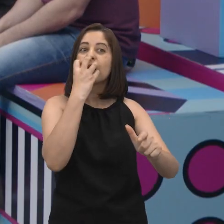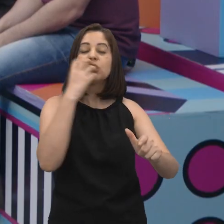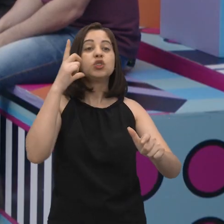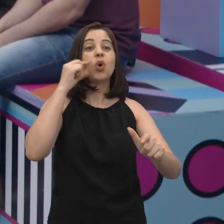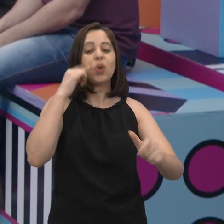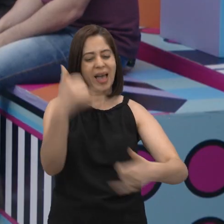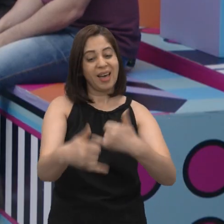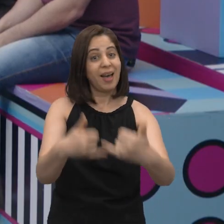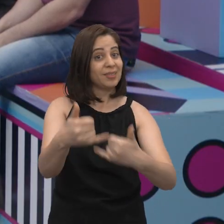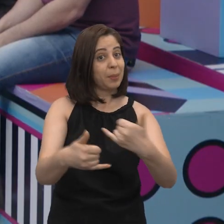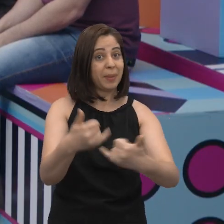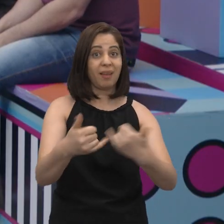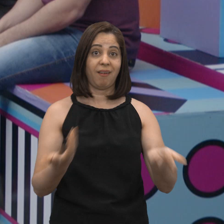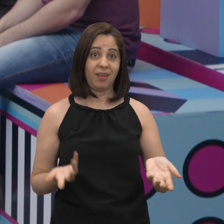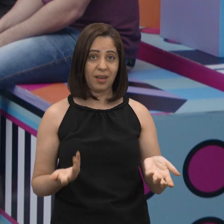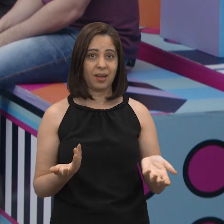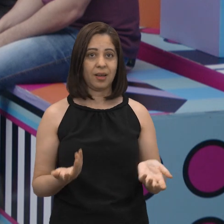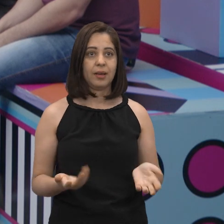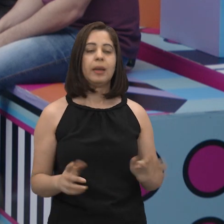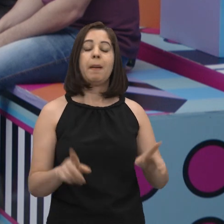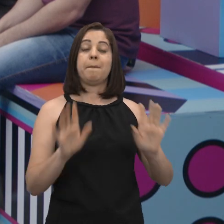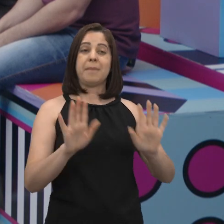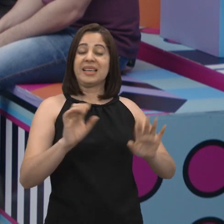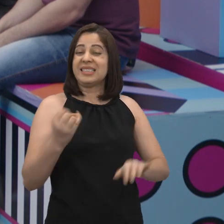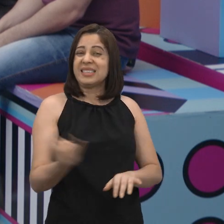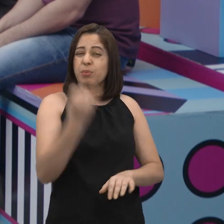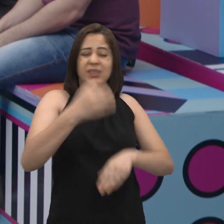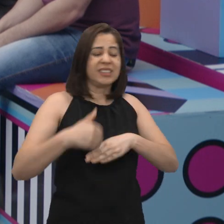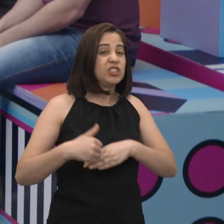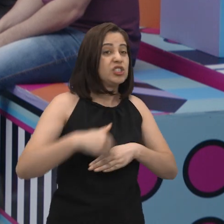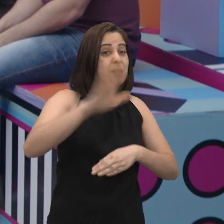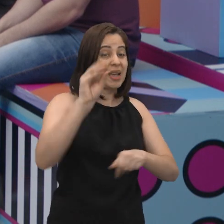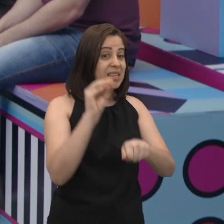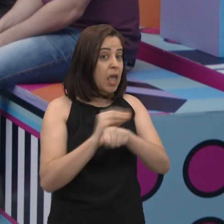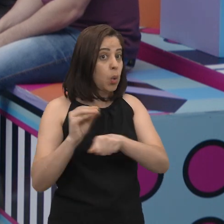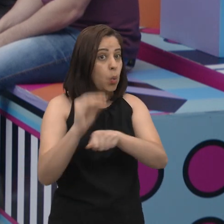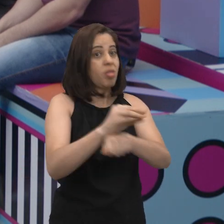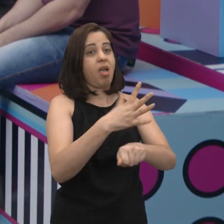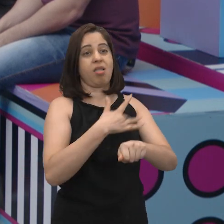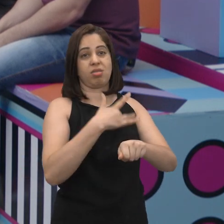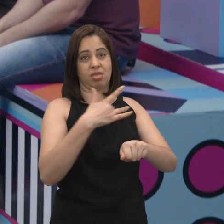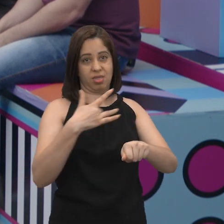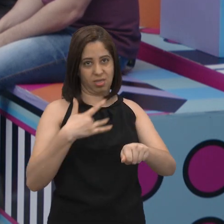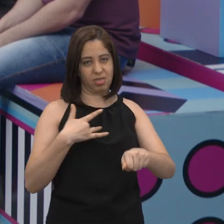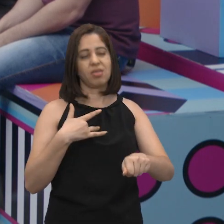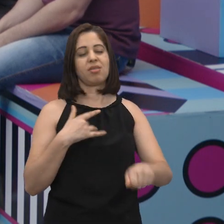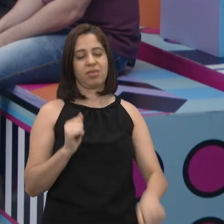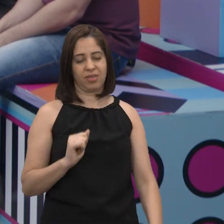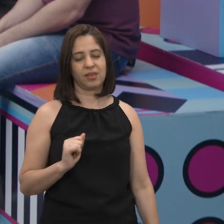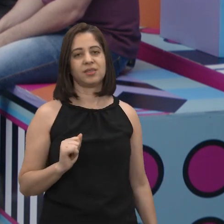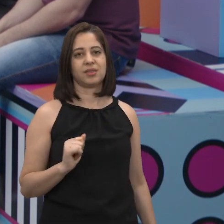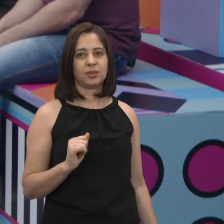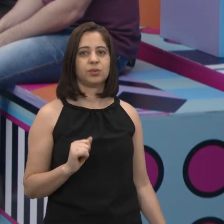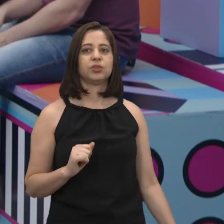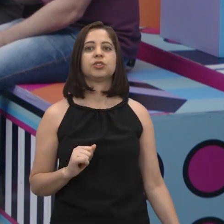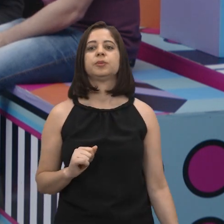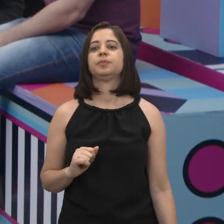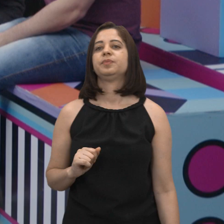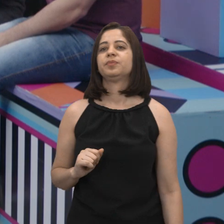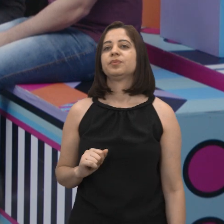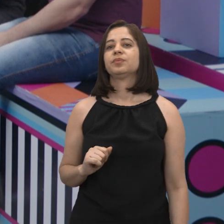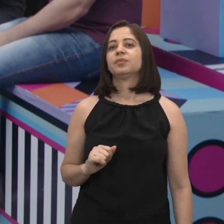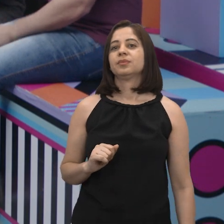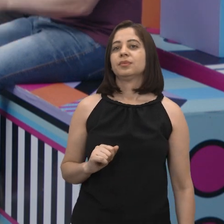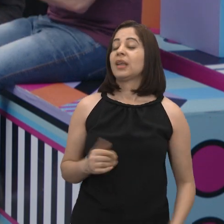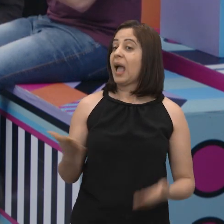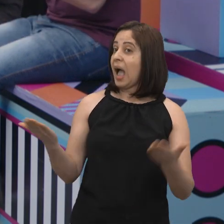mas mais preocupado também nessa questão de saúde. Eu acho que a saúde é o principal foco, né, o que vai ajudar mais nessa questão desse projeto. Sem dúvida. Agora,